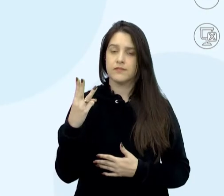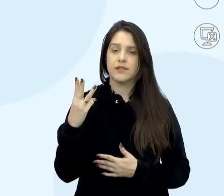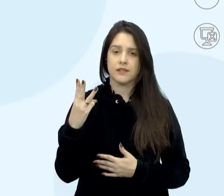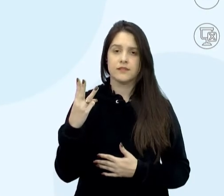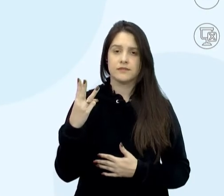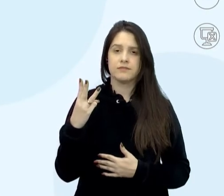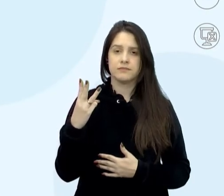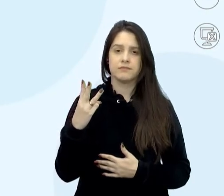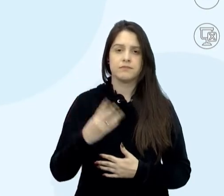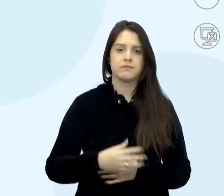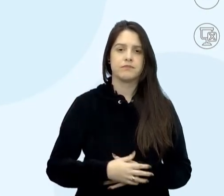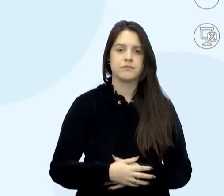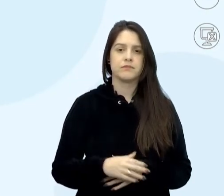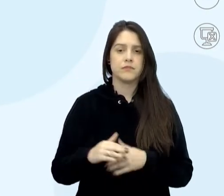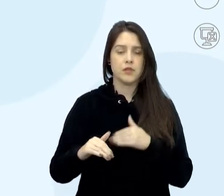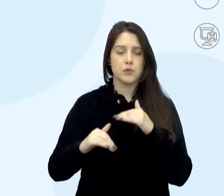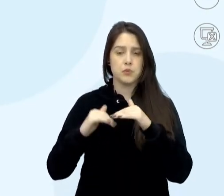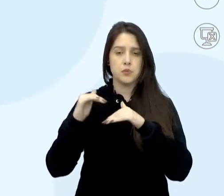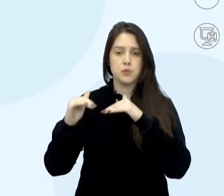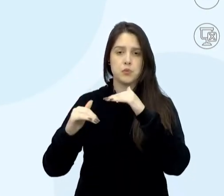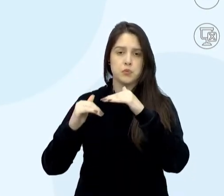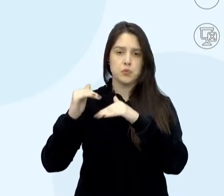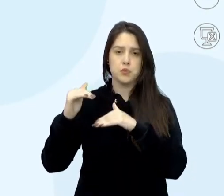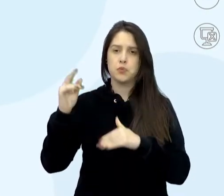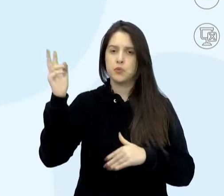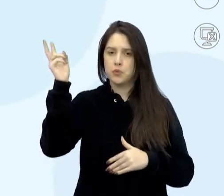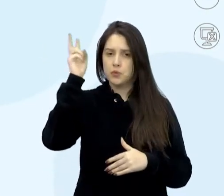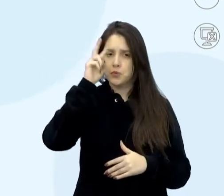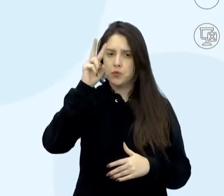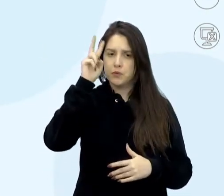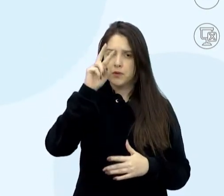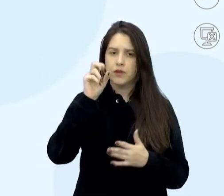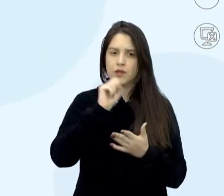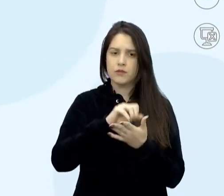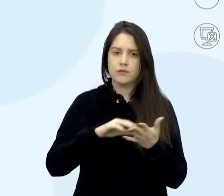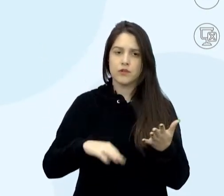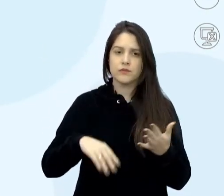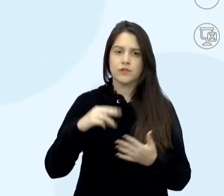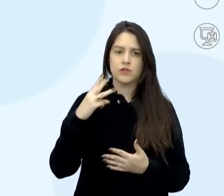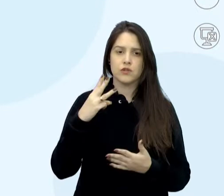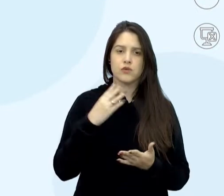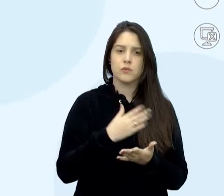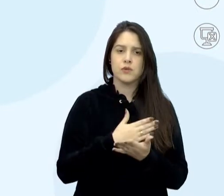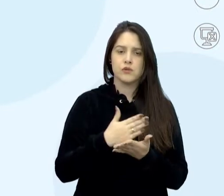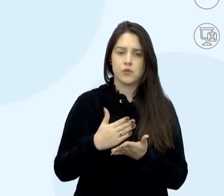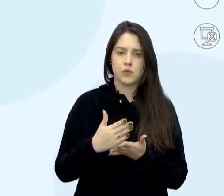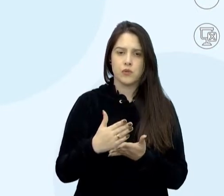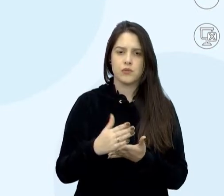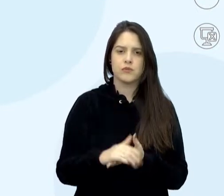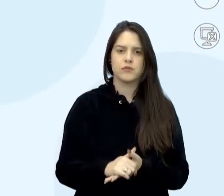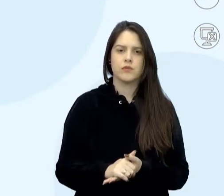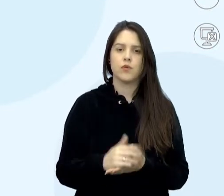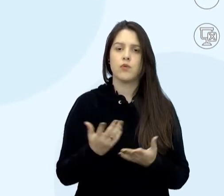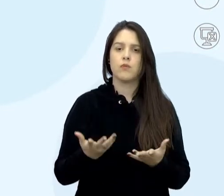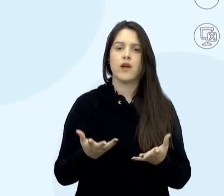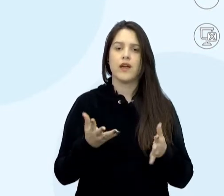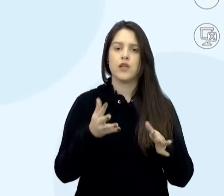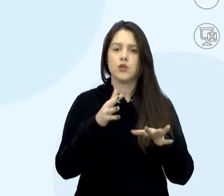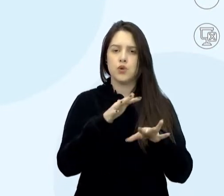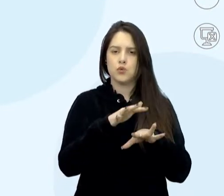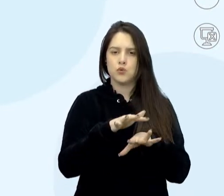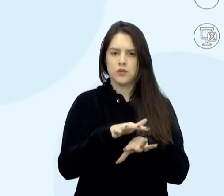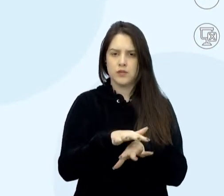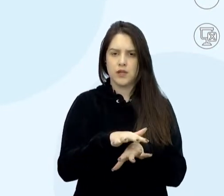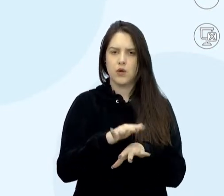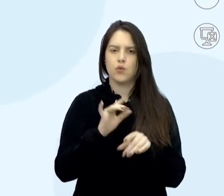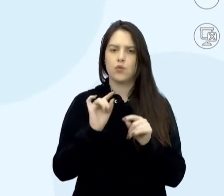atividade 3, o desenvolvimento. Lembrando que a atividade 3 começou com a introdução. E o